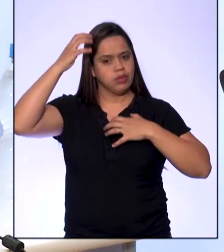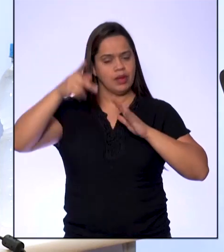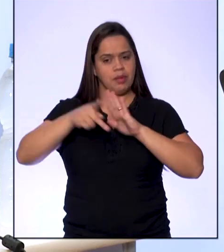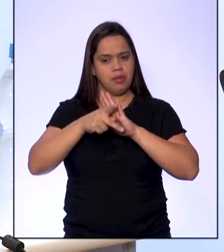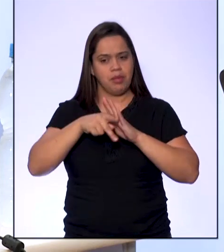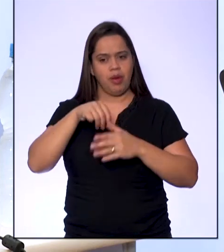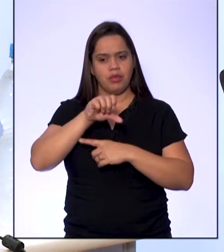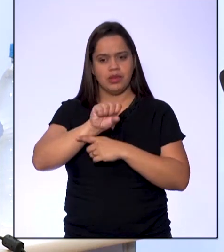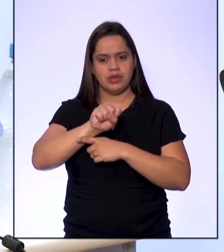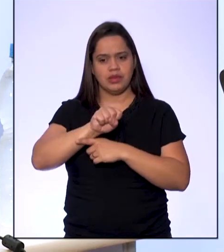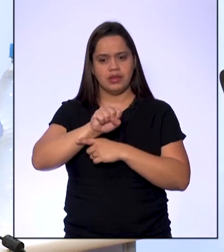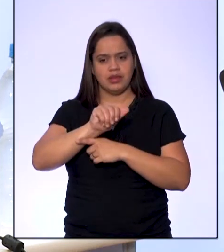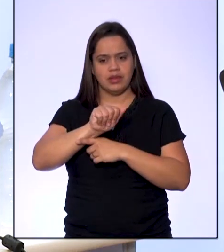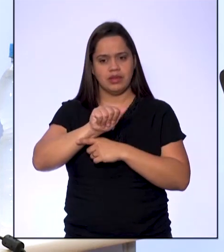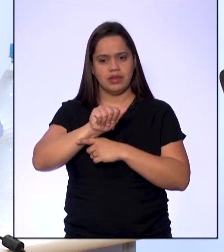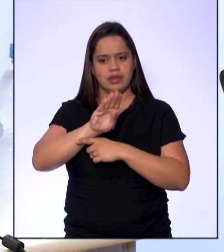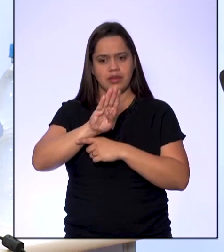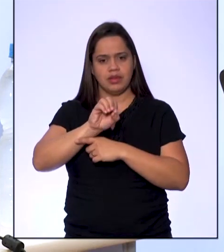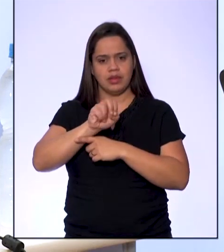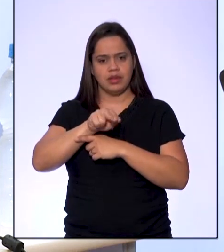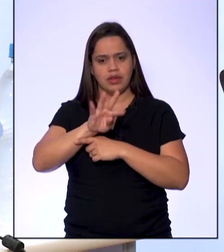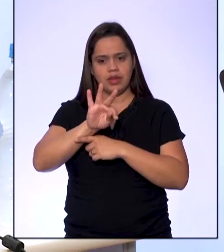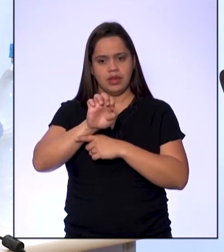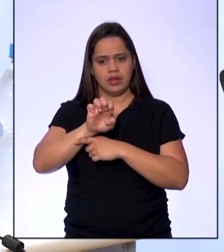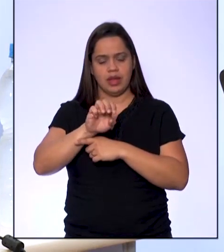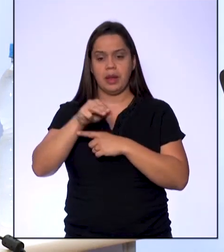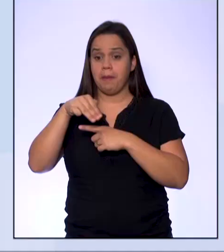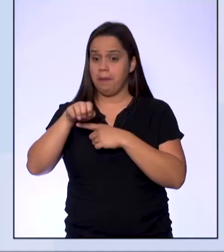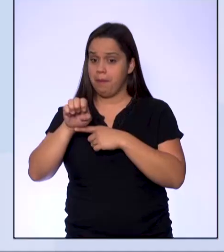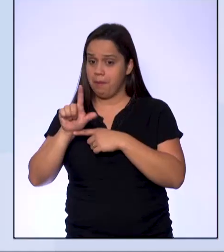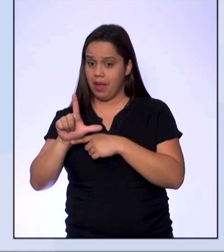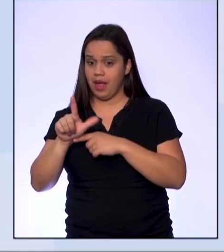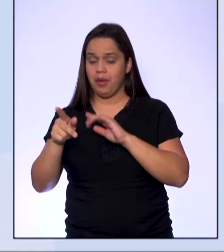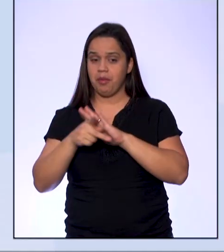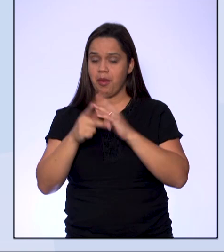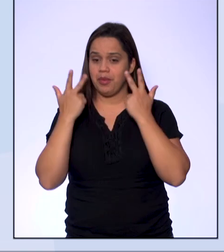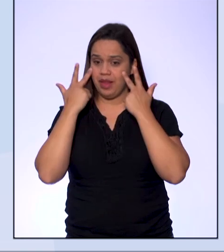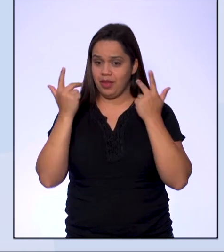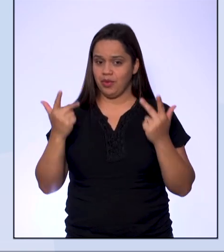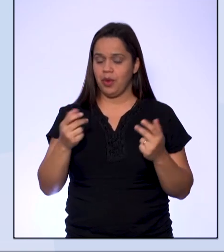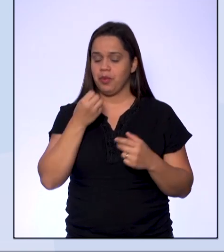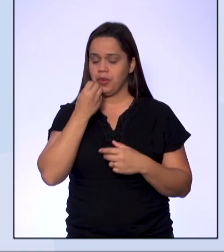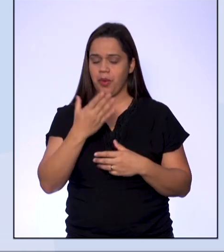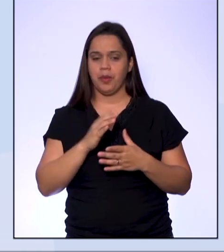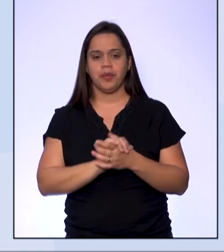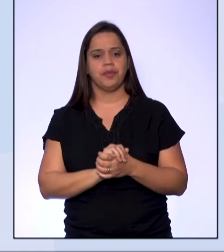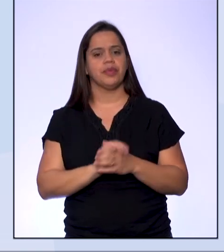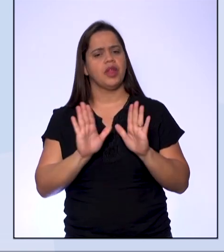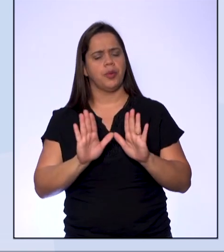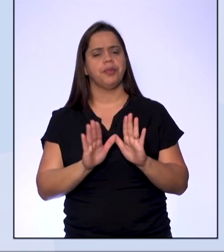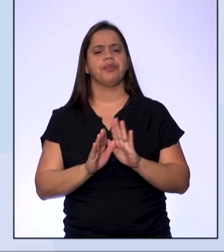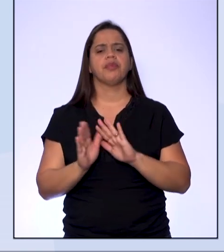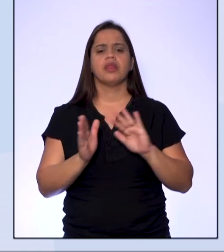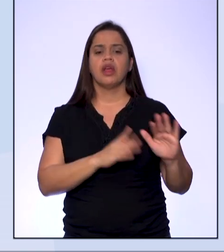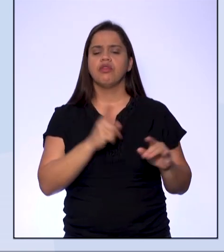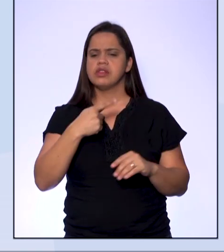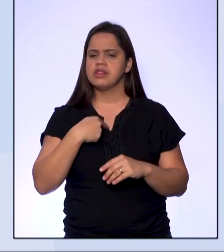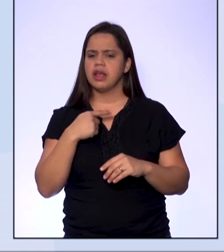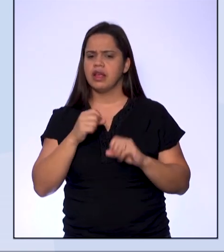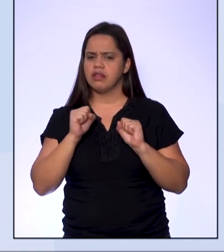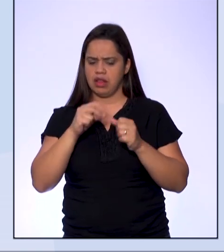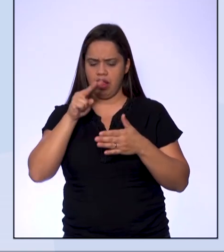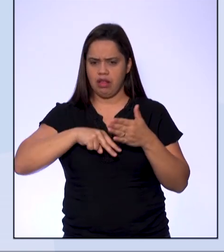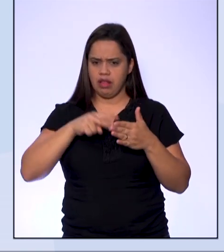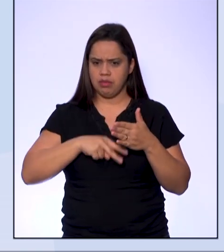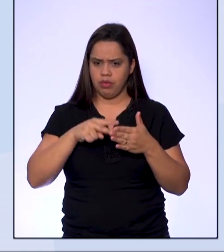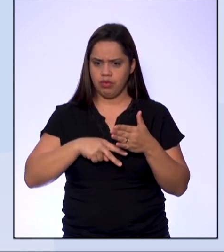natural. Bem bacana. Bom, você costuma ver receitas culinárias? Então vocês podem ir respondendo no chat.